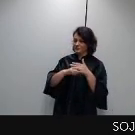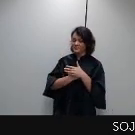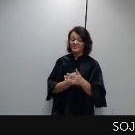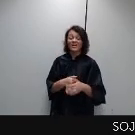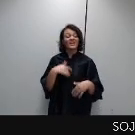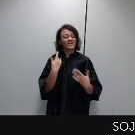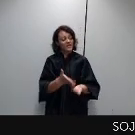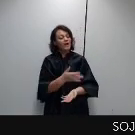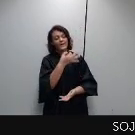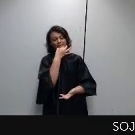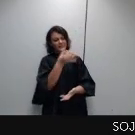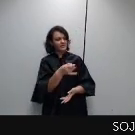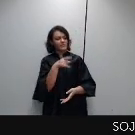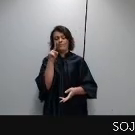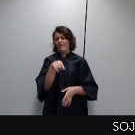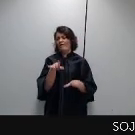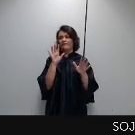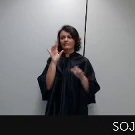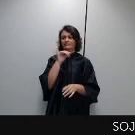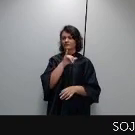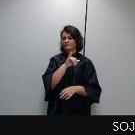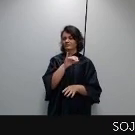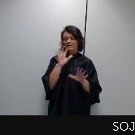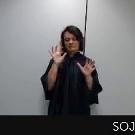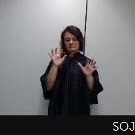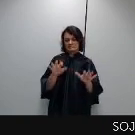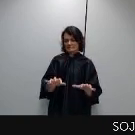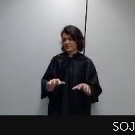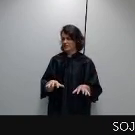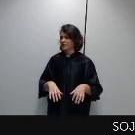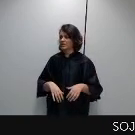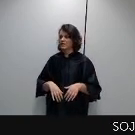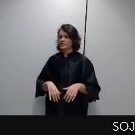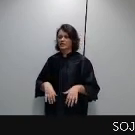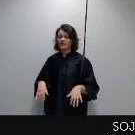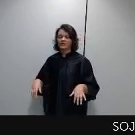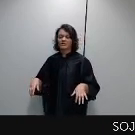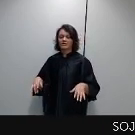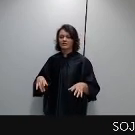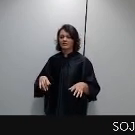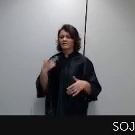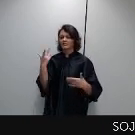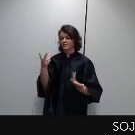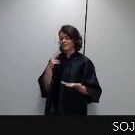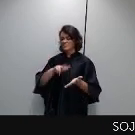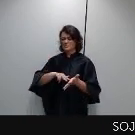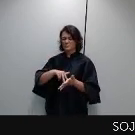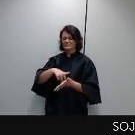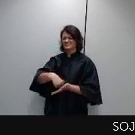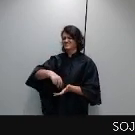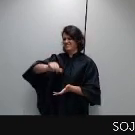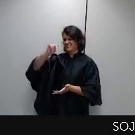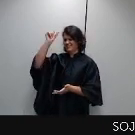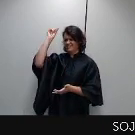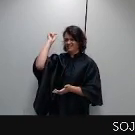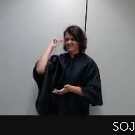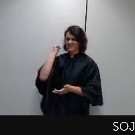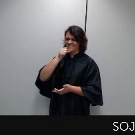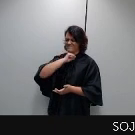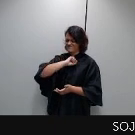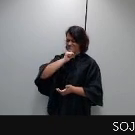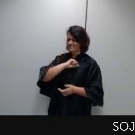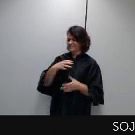eu É eu sei que isso é uma posição muito antiga um dos